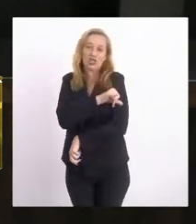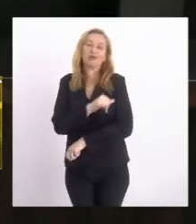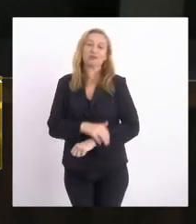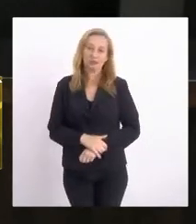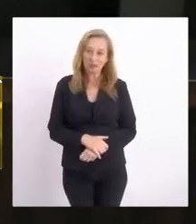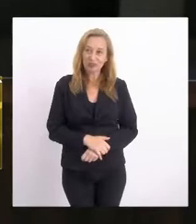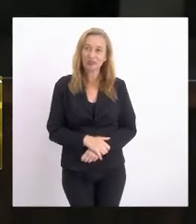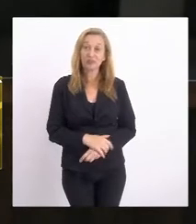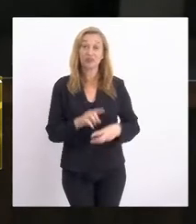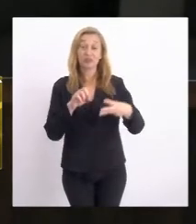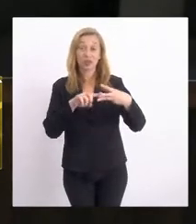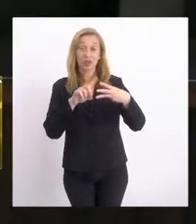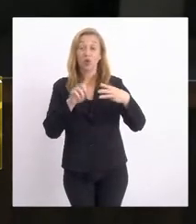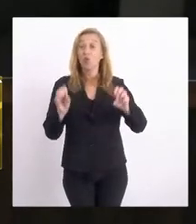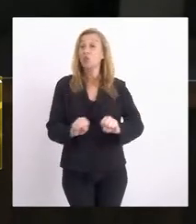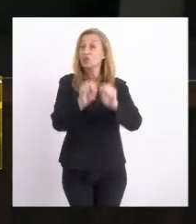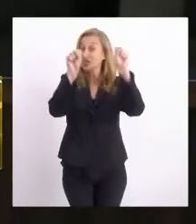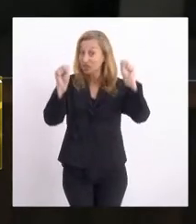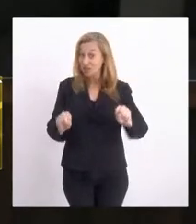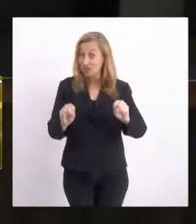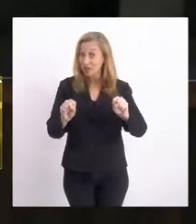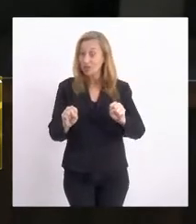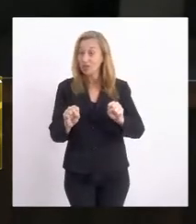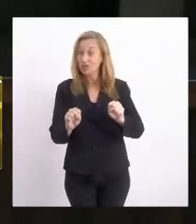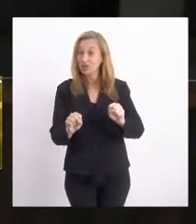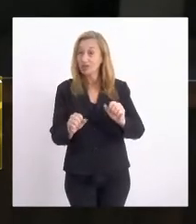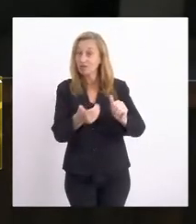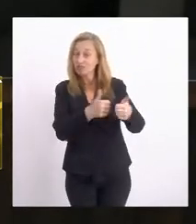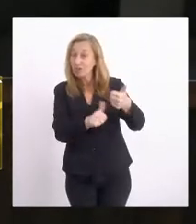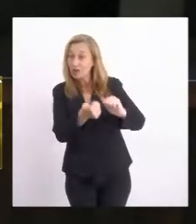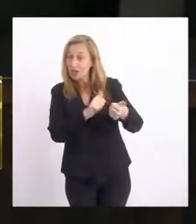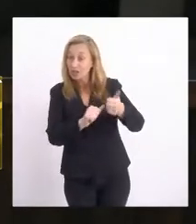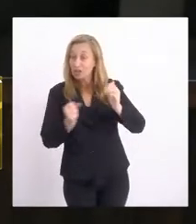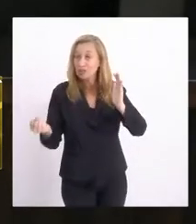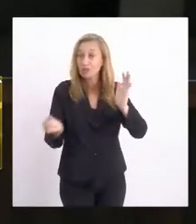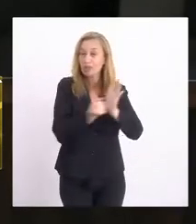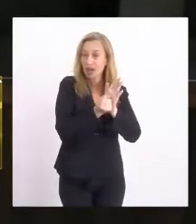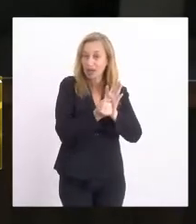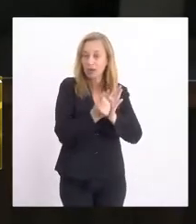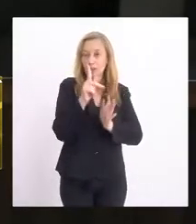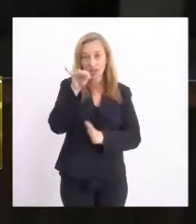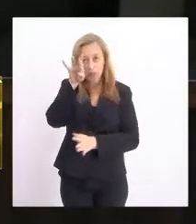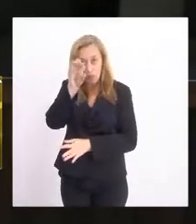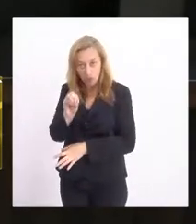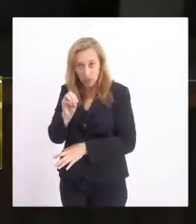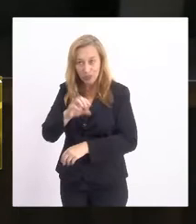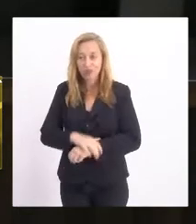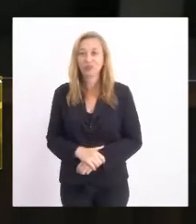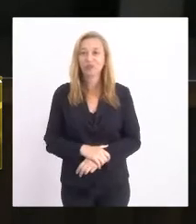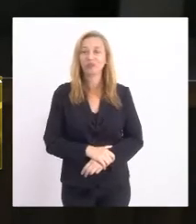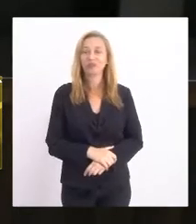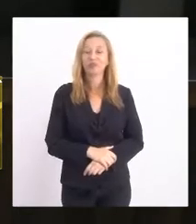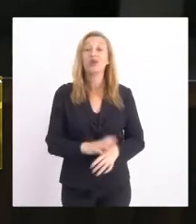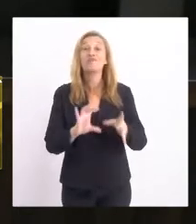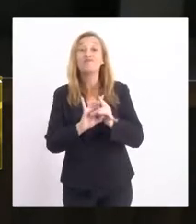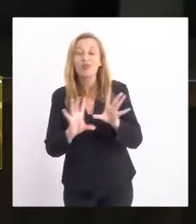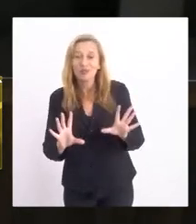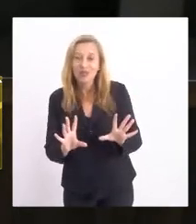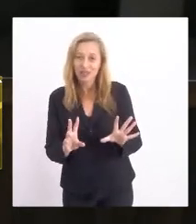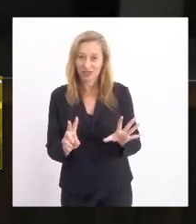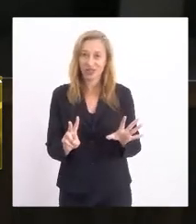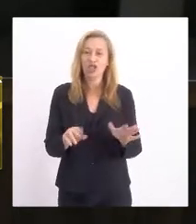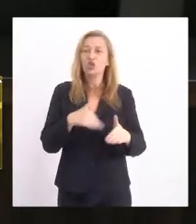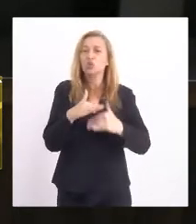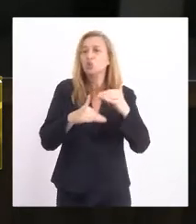Janeiro o sistema de avaliação de impacto ao patrimônio que vai permitir